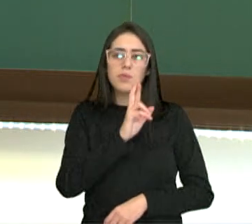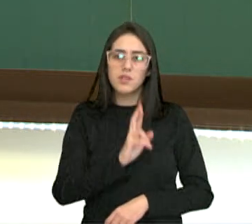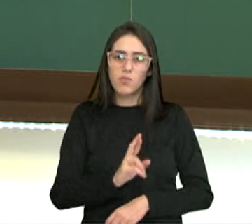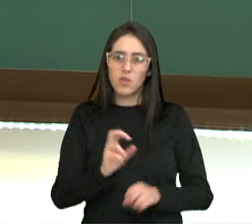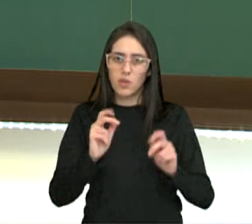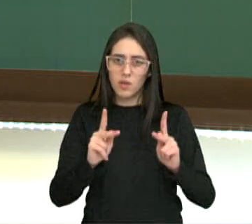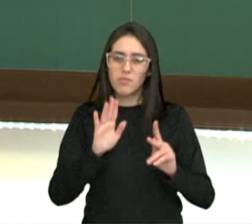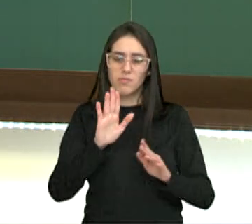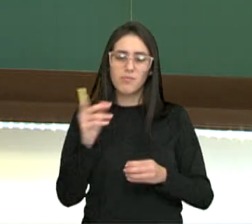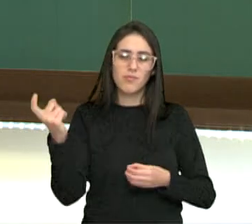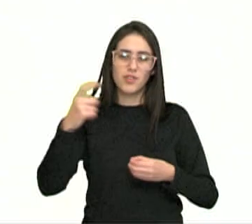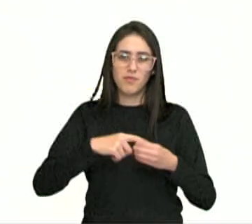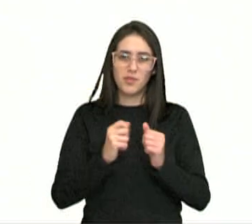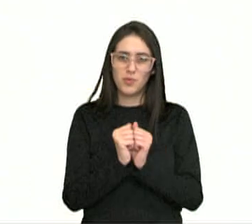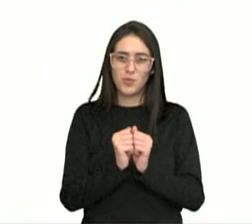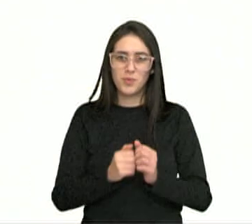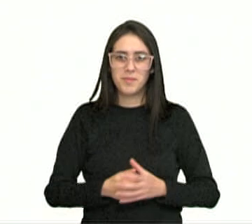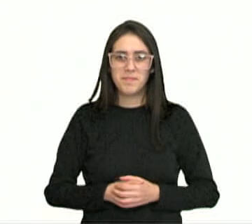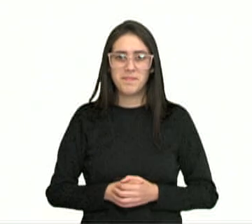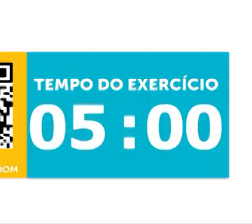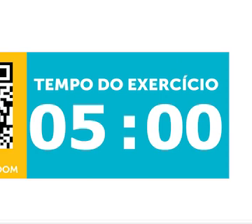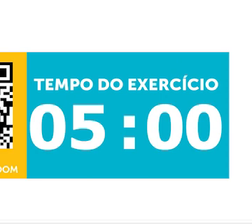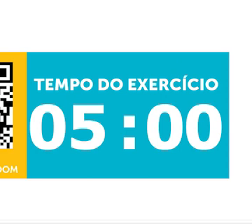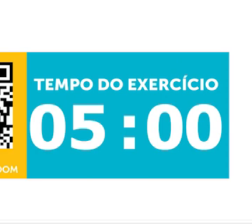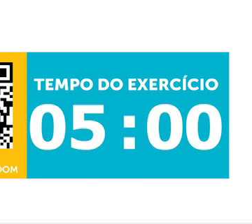resolverem e já voltamos.